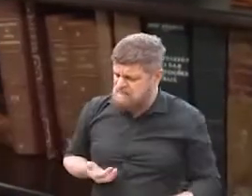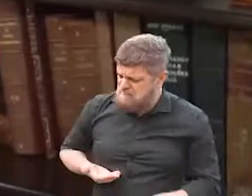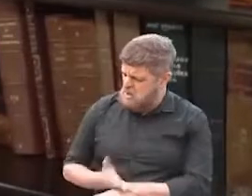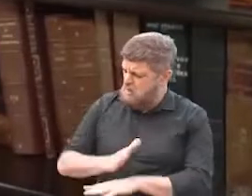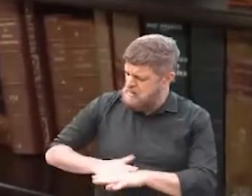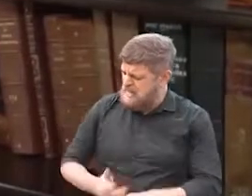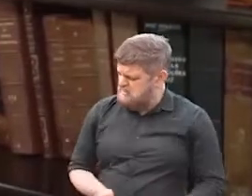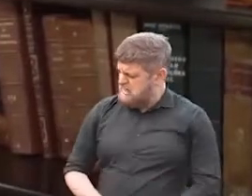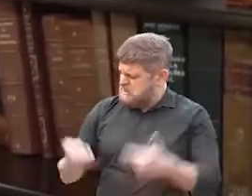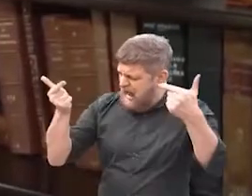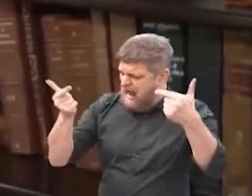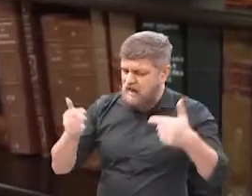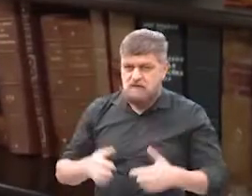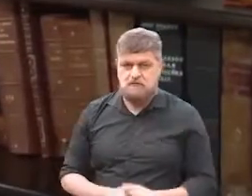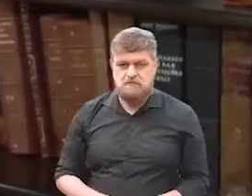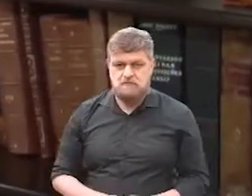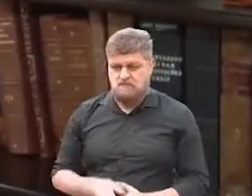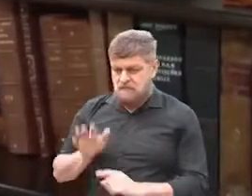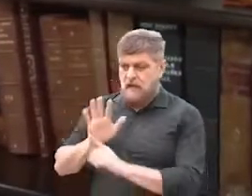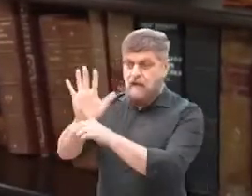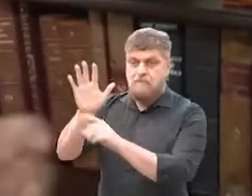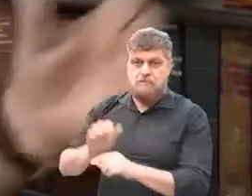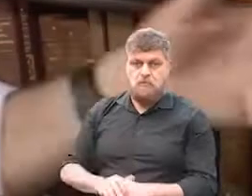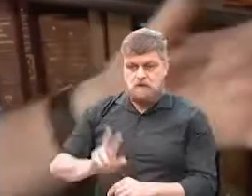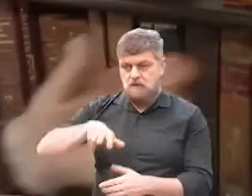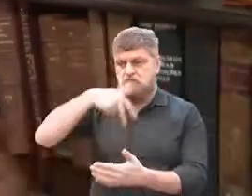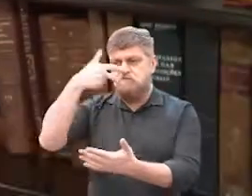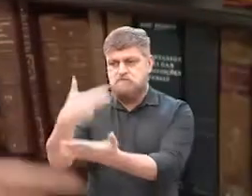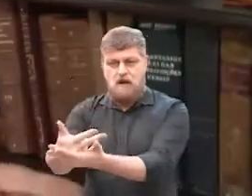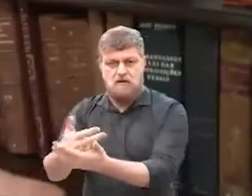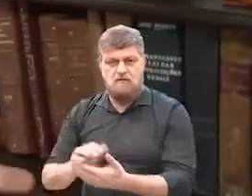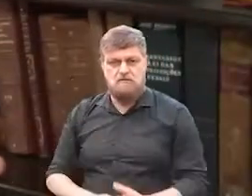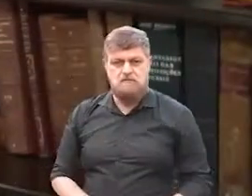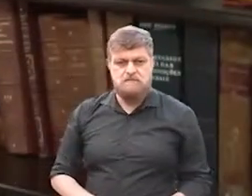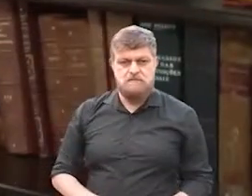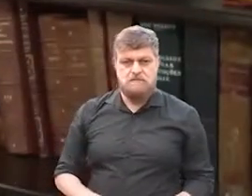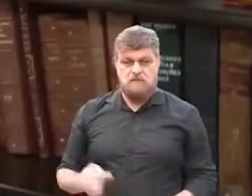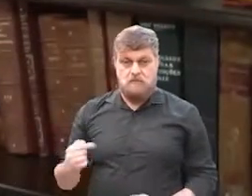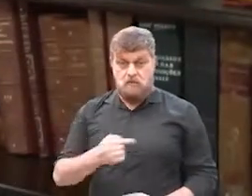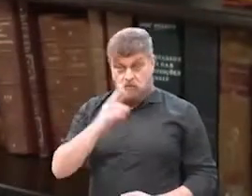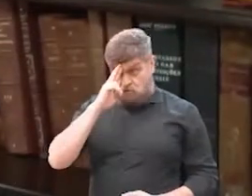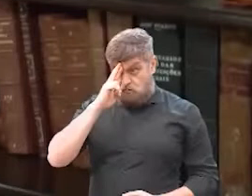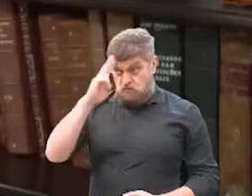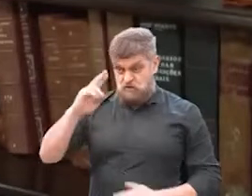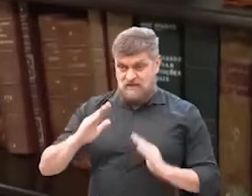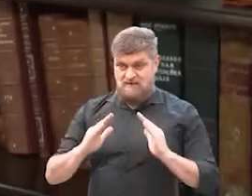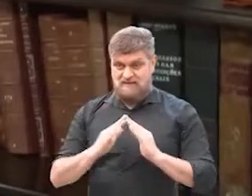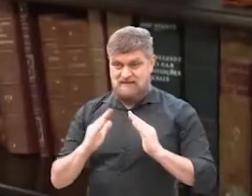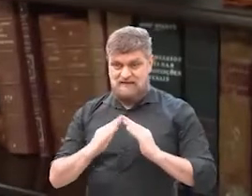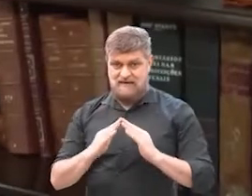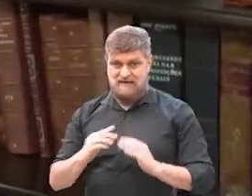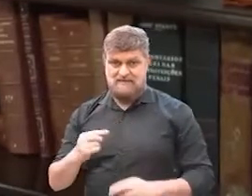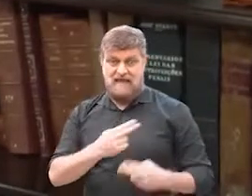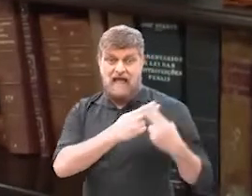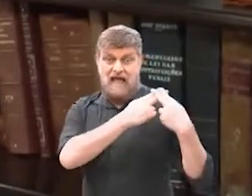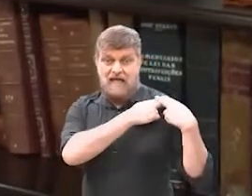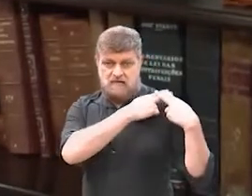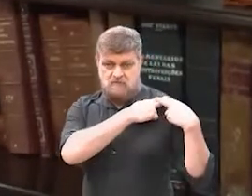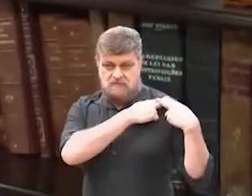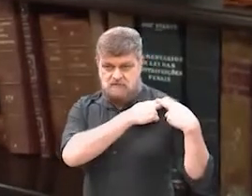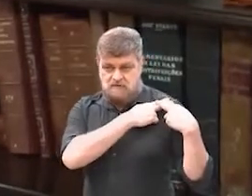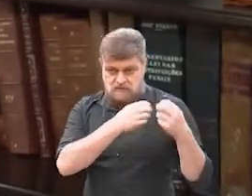gritando, está incomodando, é um chato, qualquer coisa, empurra, ele bate a cabeça e se machuca. O proprietário, ele não tem